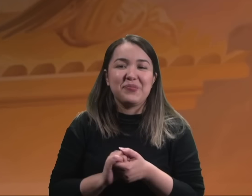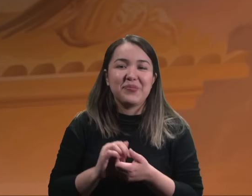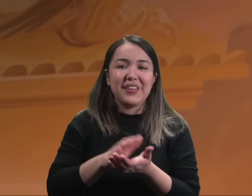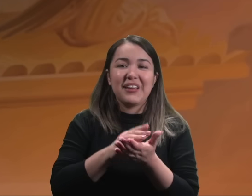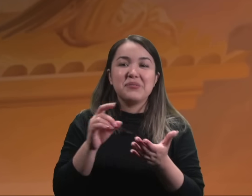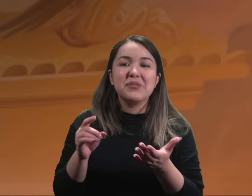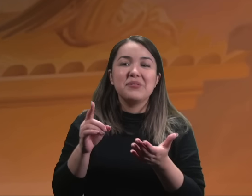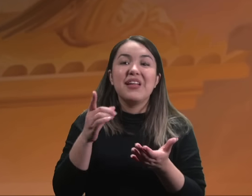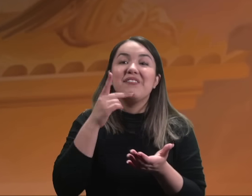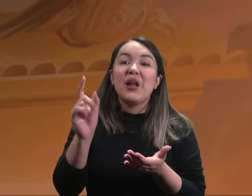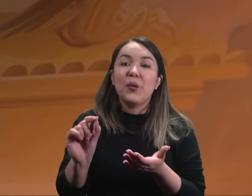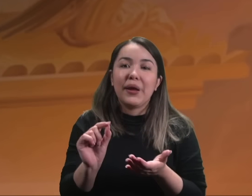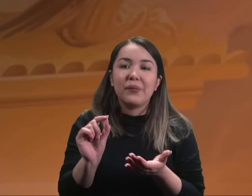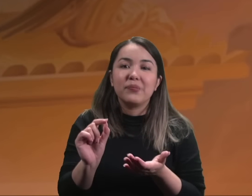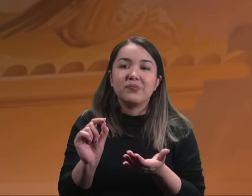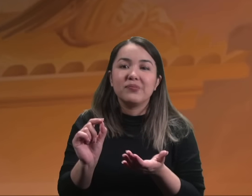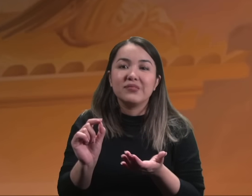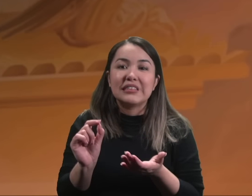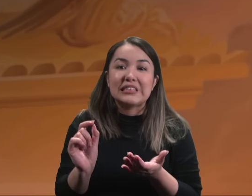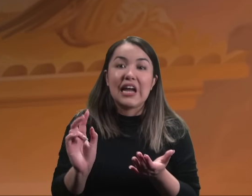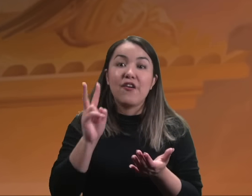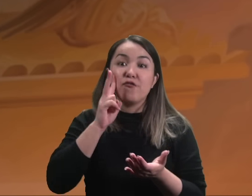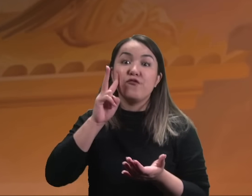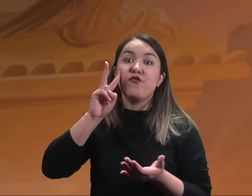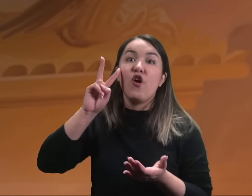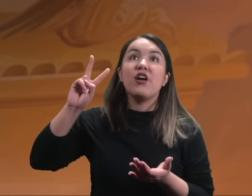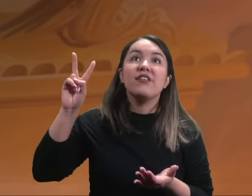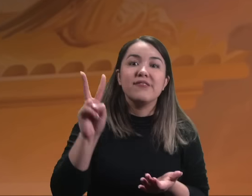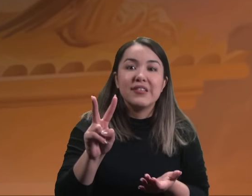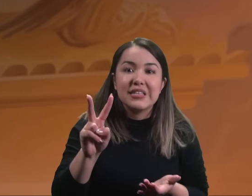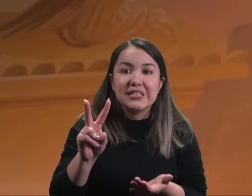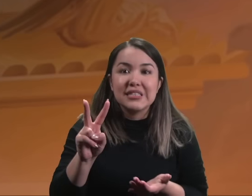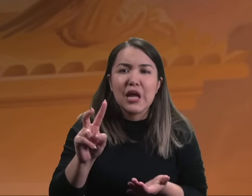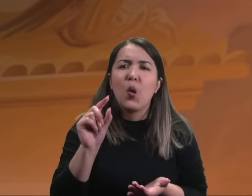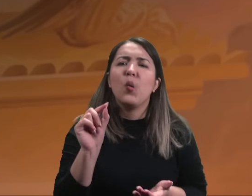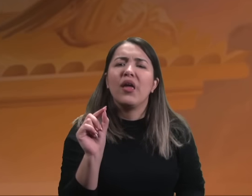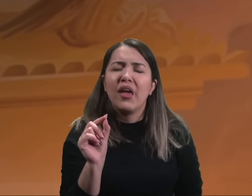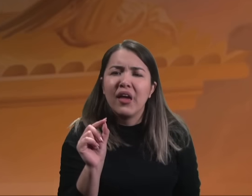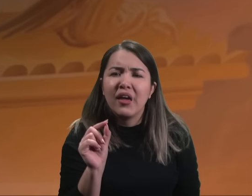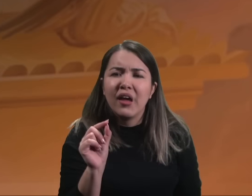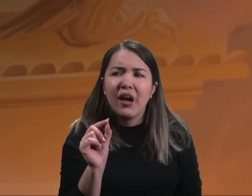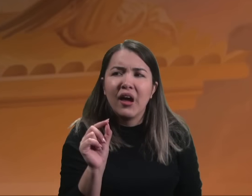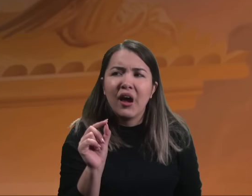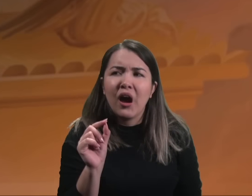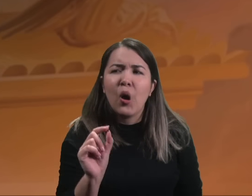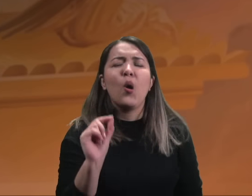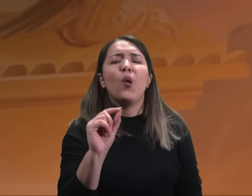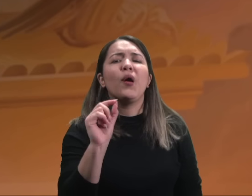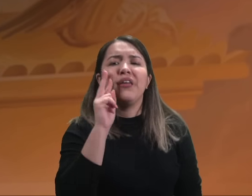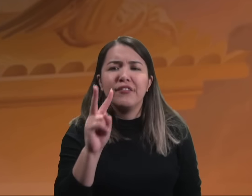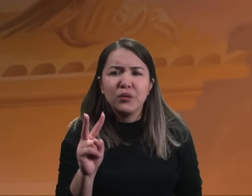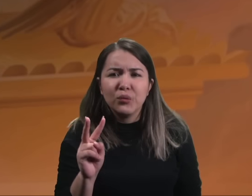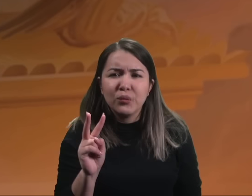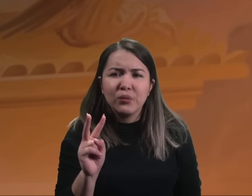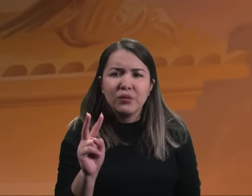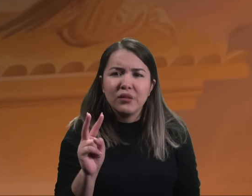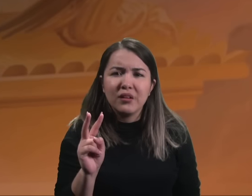diz e foi vista o qu Diz para mim igreja O que foi